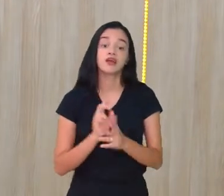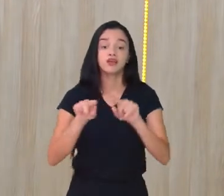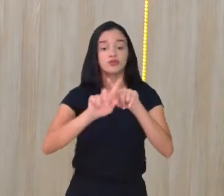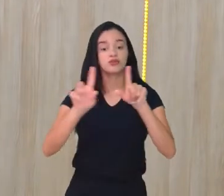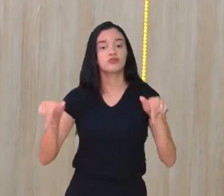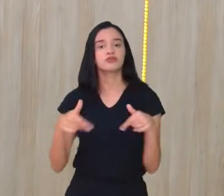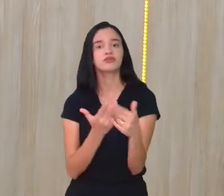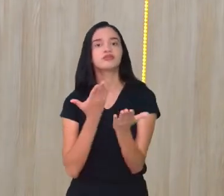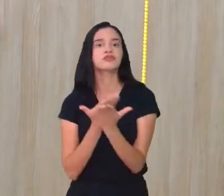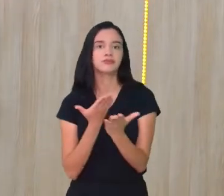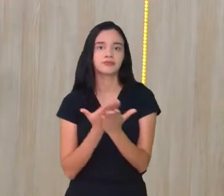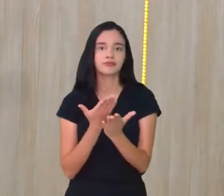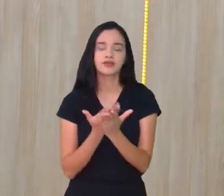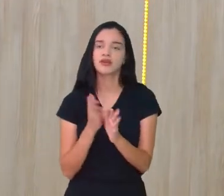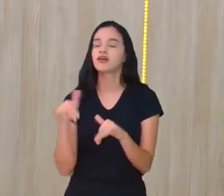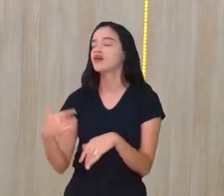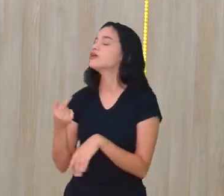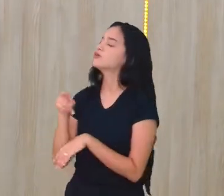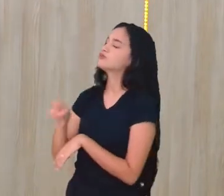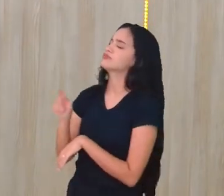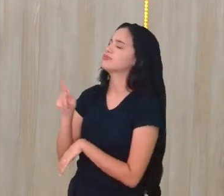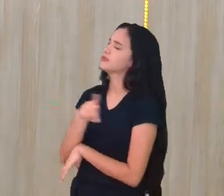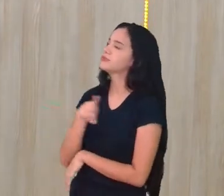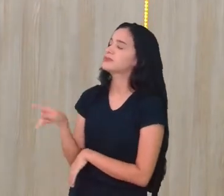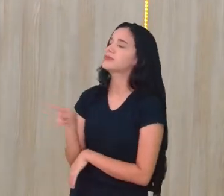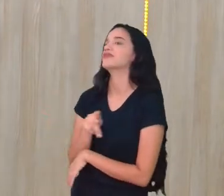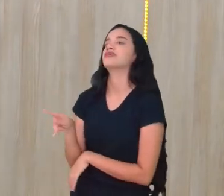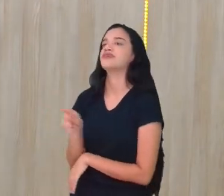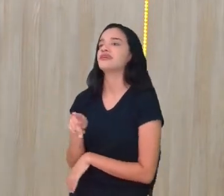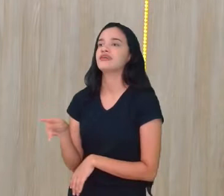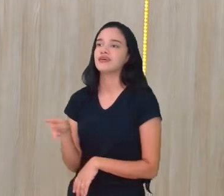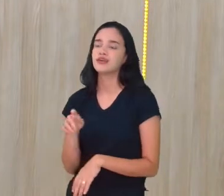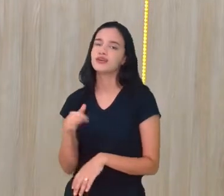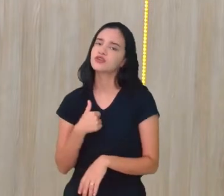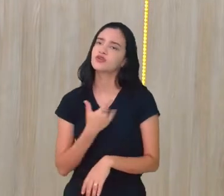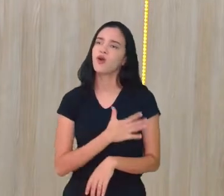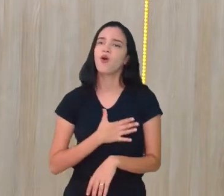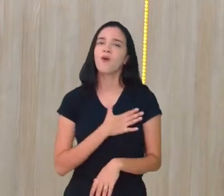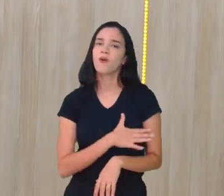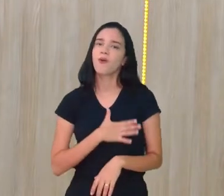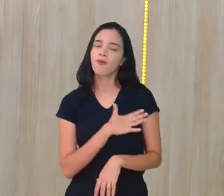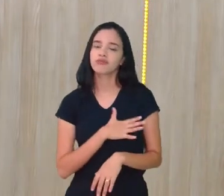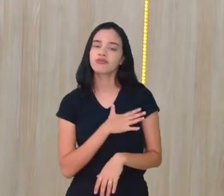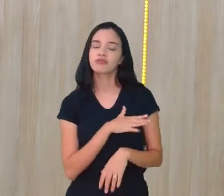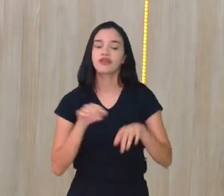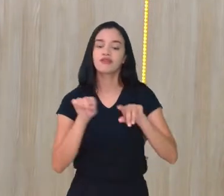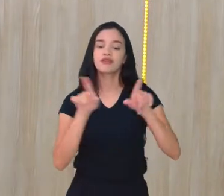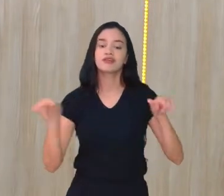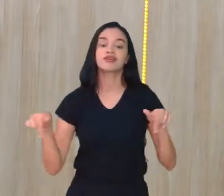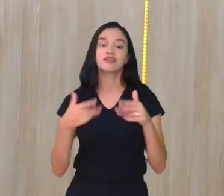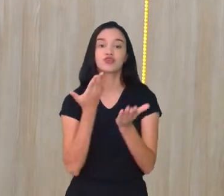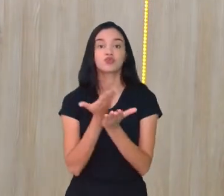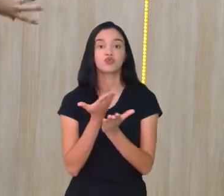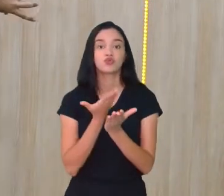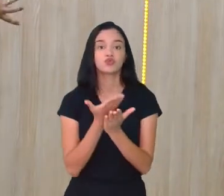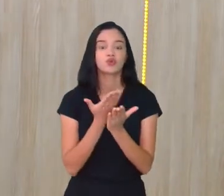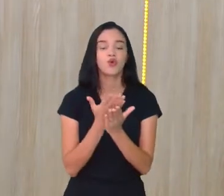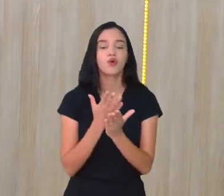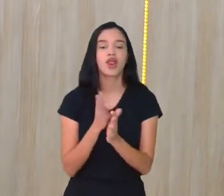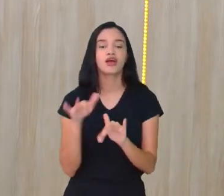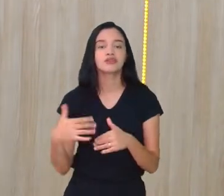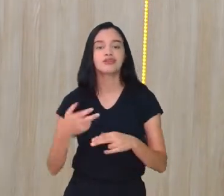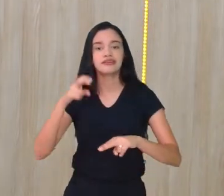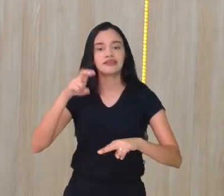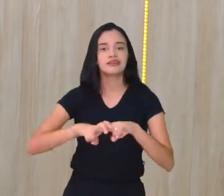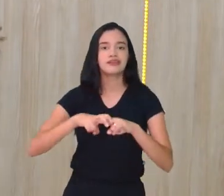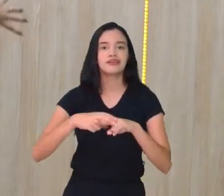de aula, por exemplo, professor Luciano, no seu senhor, viu? Quando o senhor estudava, né? O senhor gostava de sentar na frente, no meio, mais atrás. O